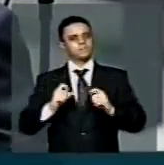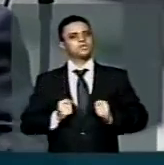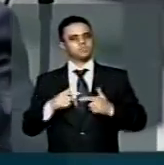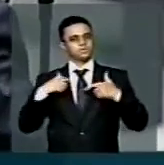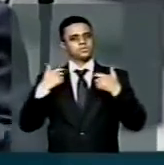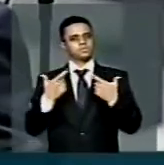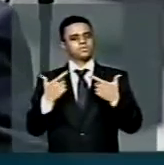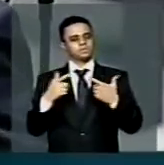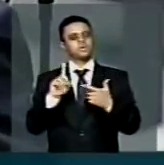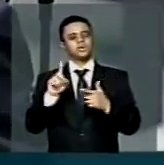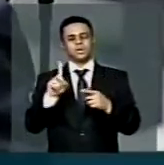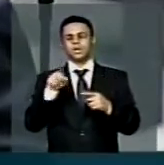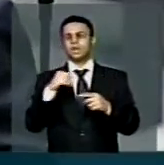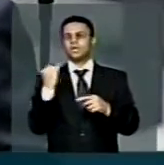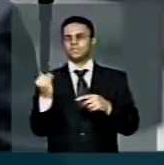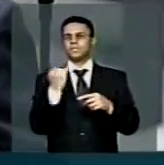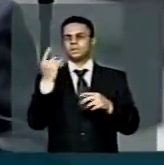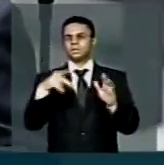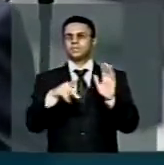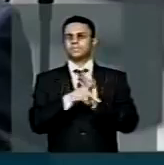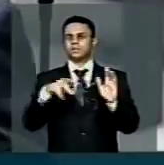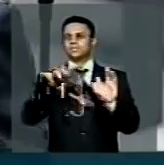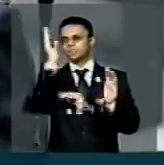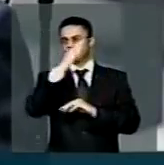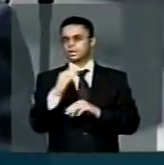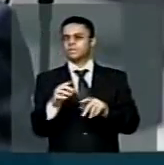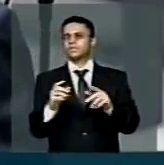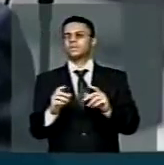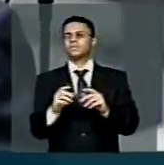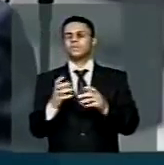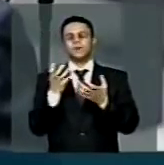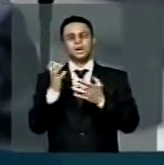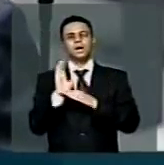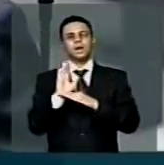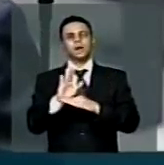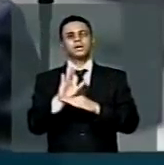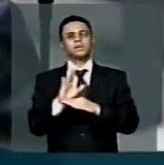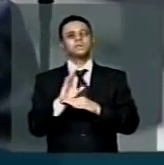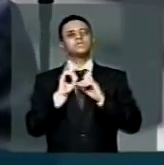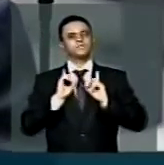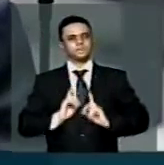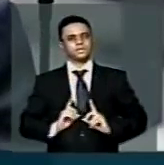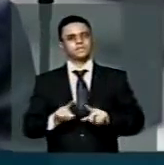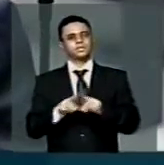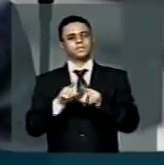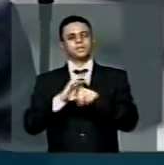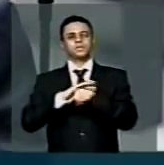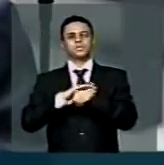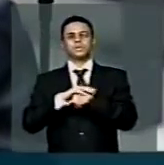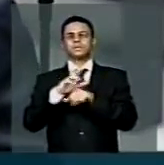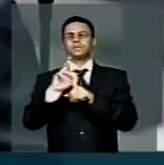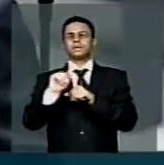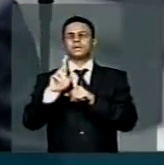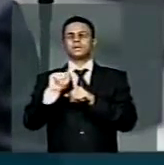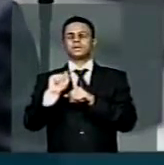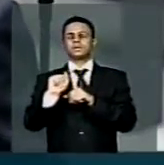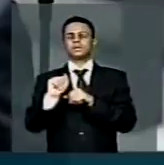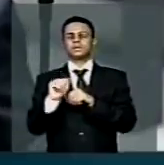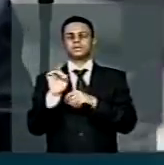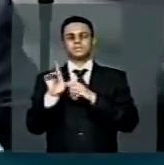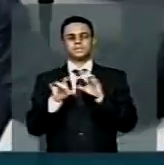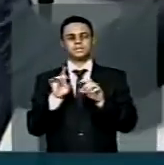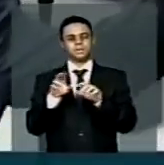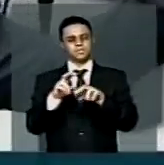para a nação, as lutas pelos deficientes, as lutas pelas doenças raras, a sua luta aqui é um exemplo para o Brasil. Então,